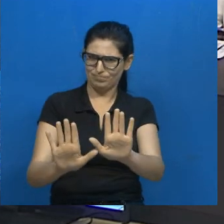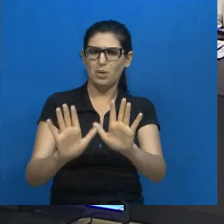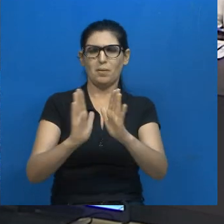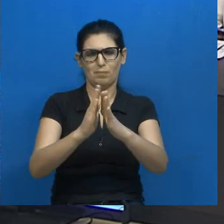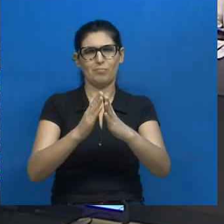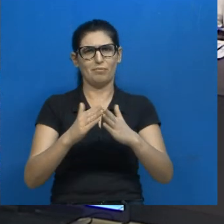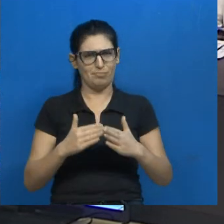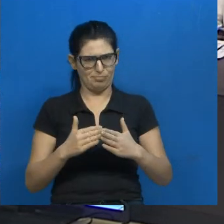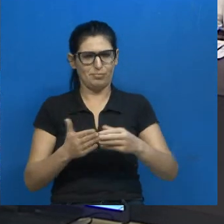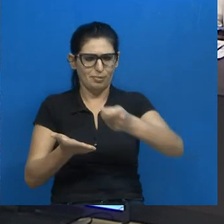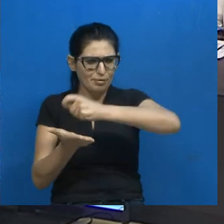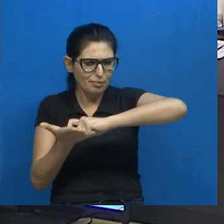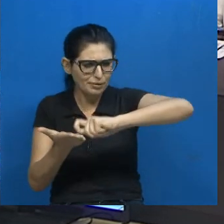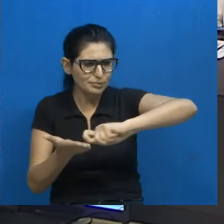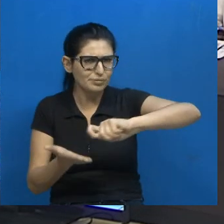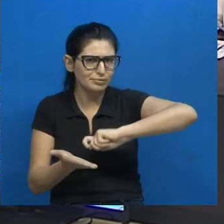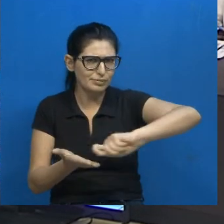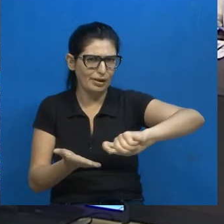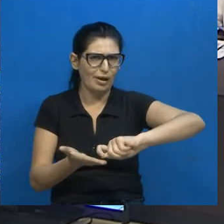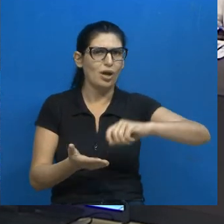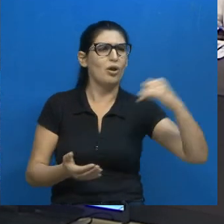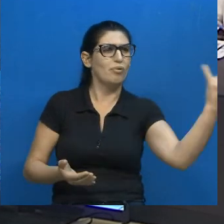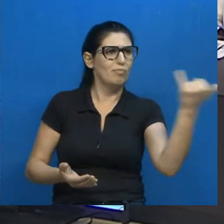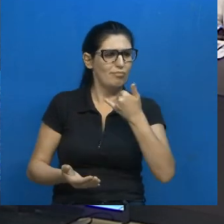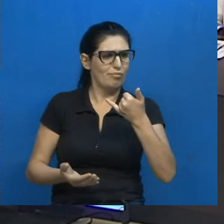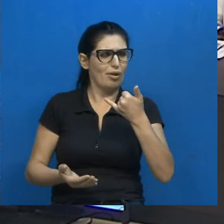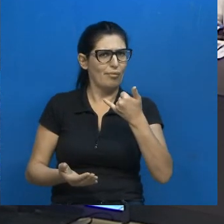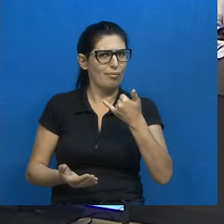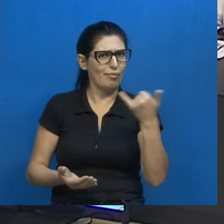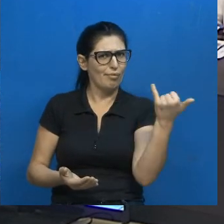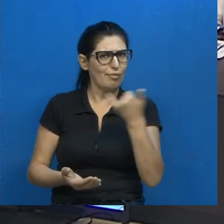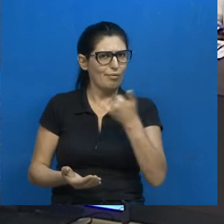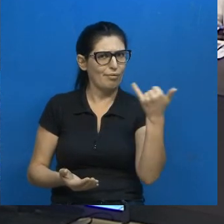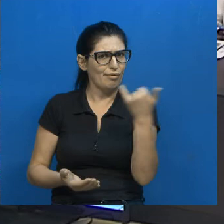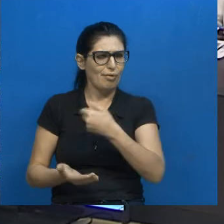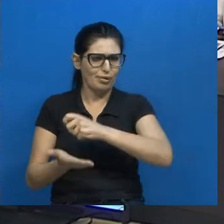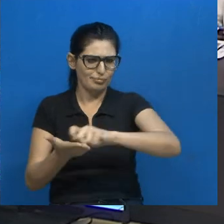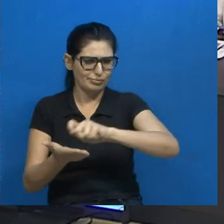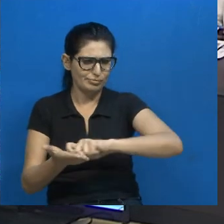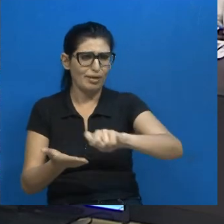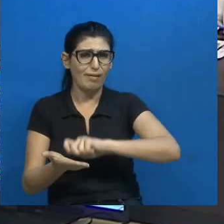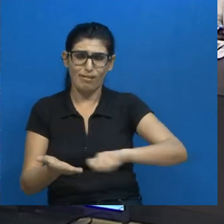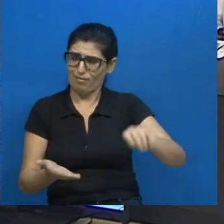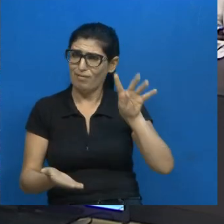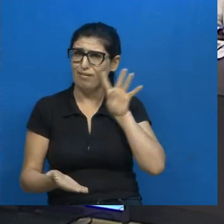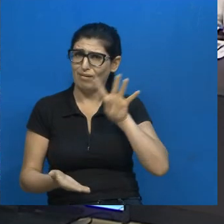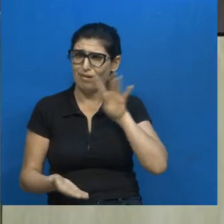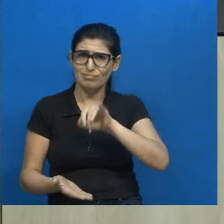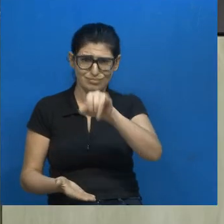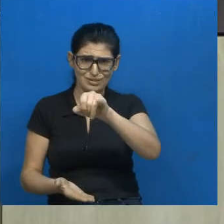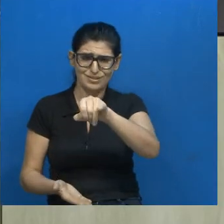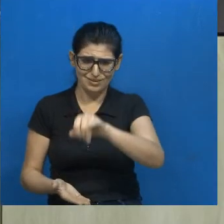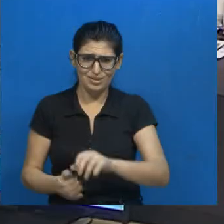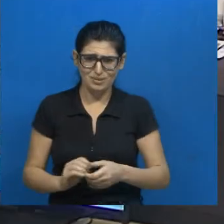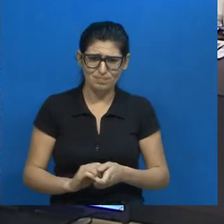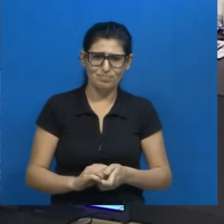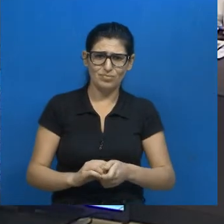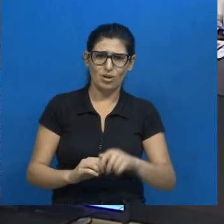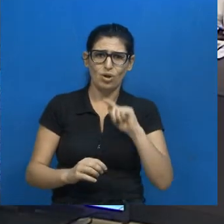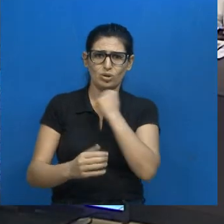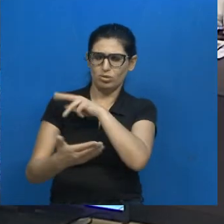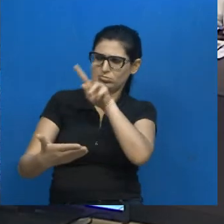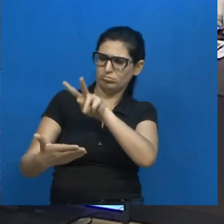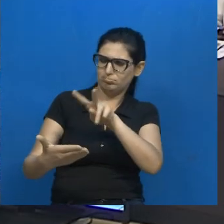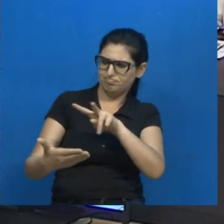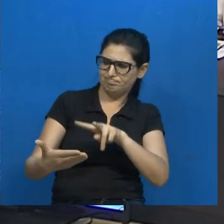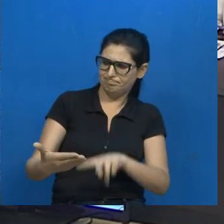Eu anotei o que você falou, sua reivindicação, isso aí. Legal, isso mesmo. A gente pegou, analisou,